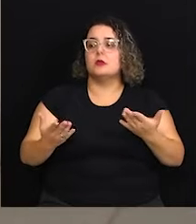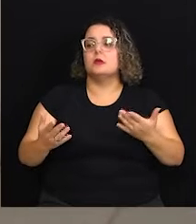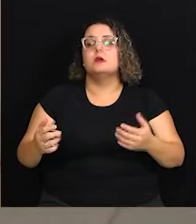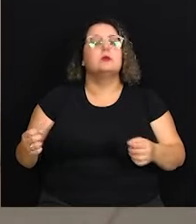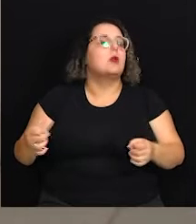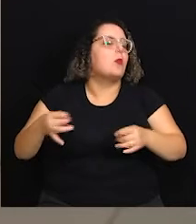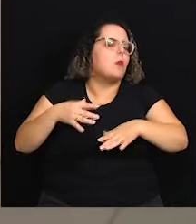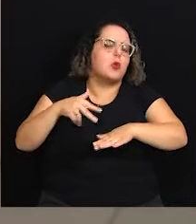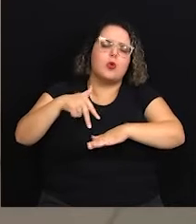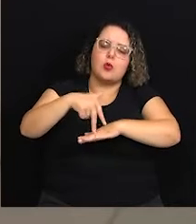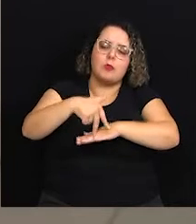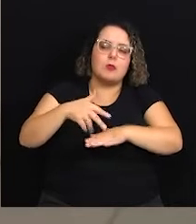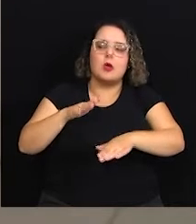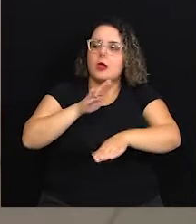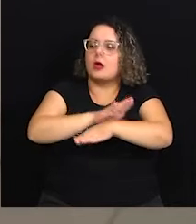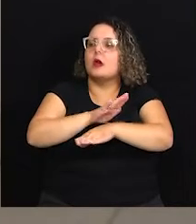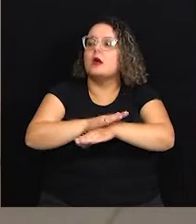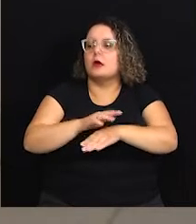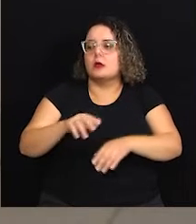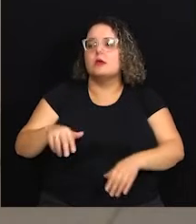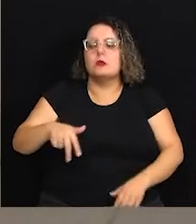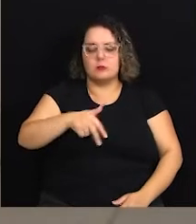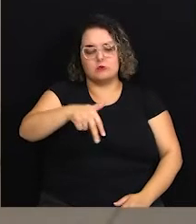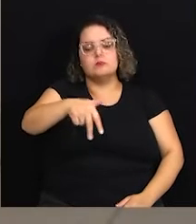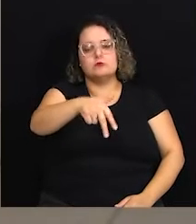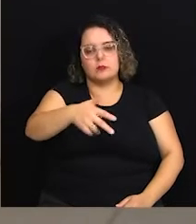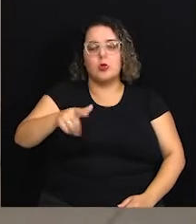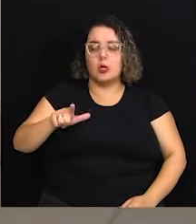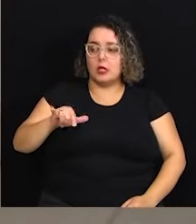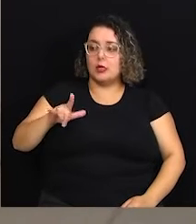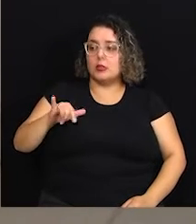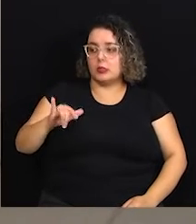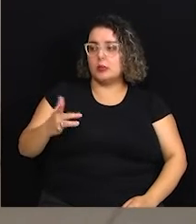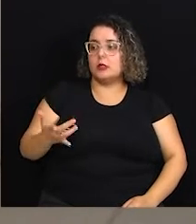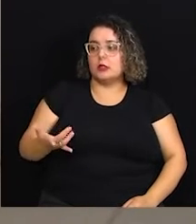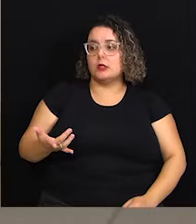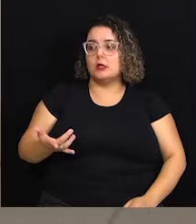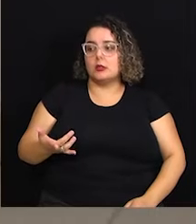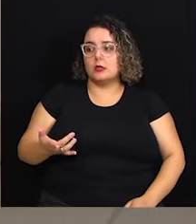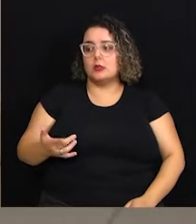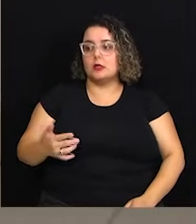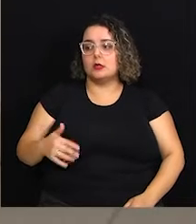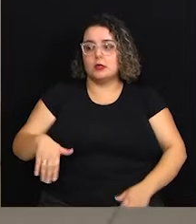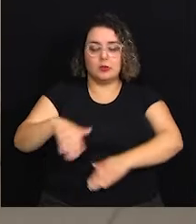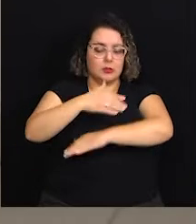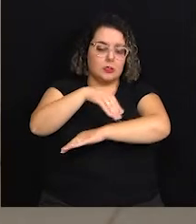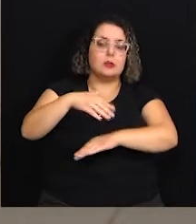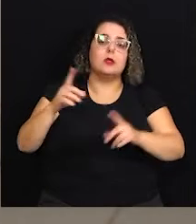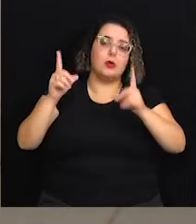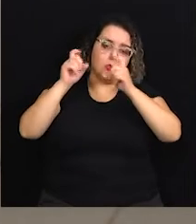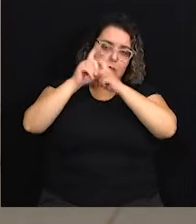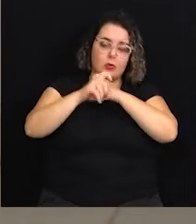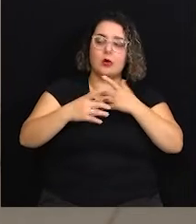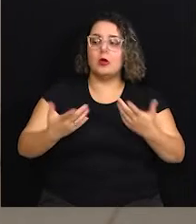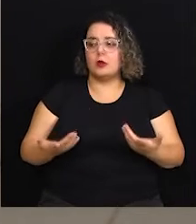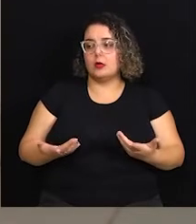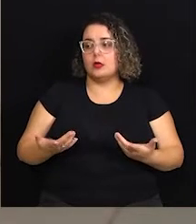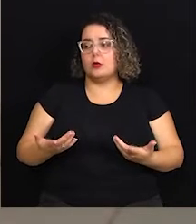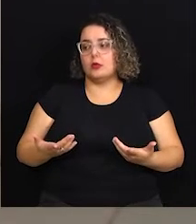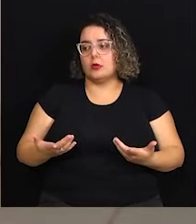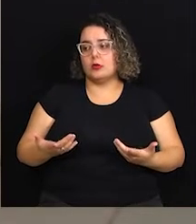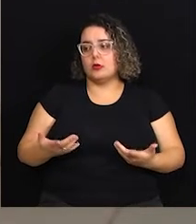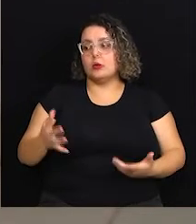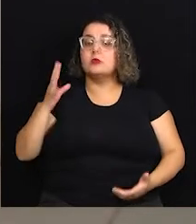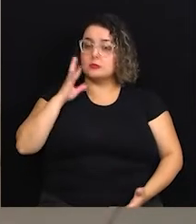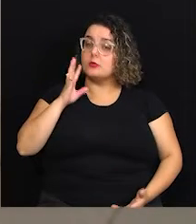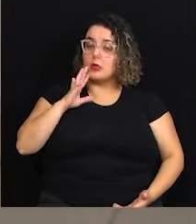prontas para ajudar. E para de locomoção. Com a Lili, e nós vamos na rua, a dificuldade. Isso é